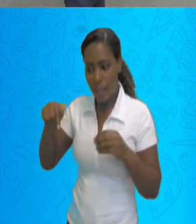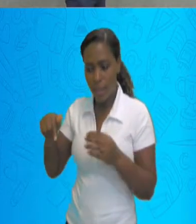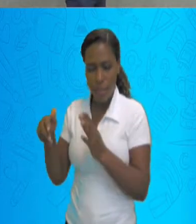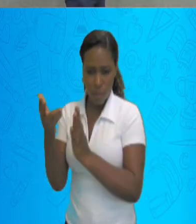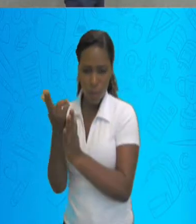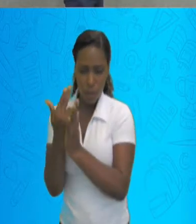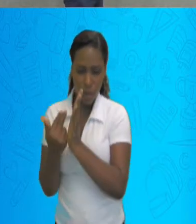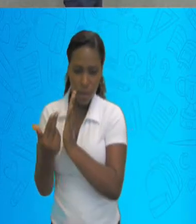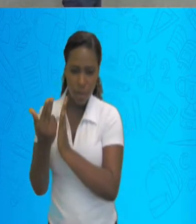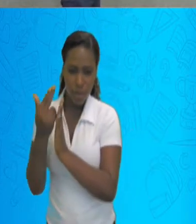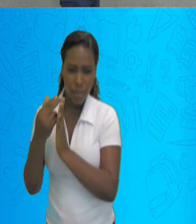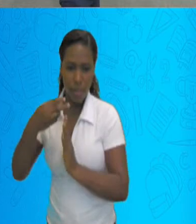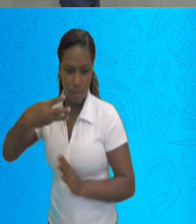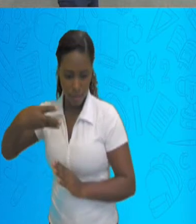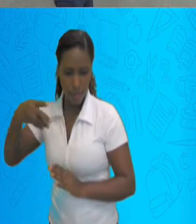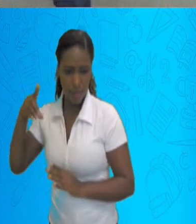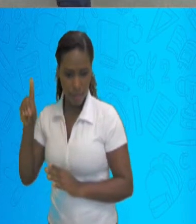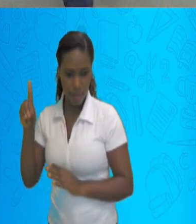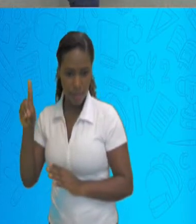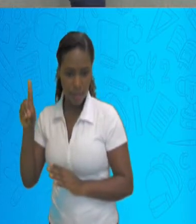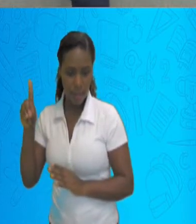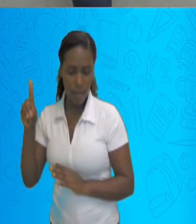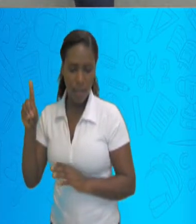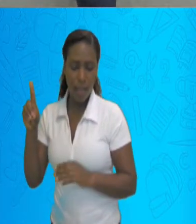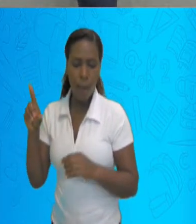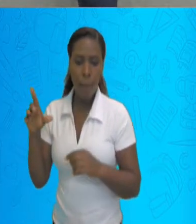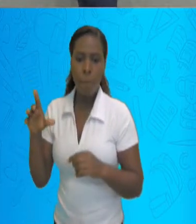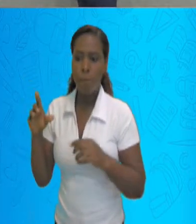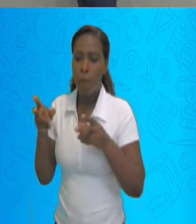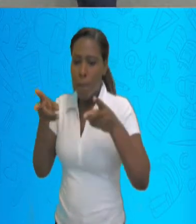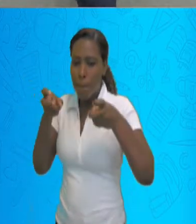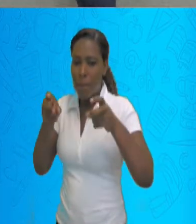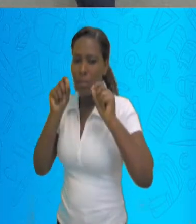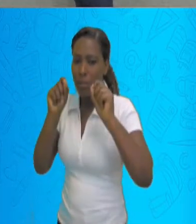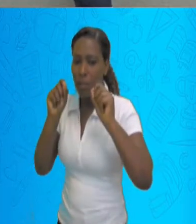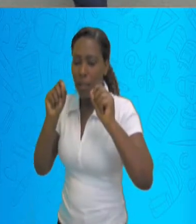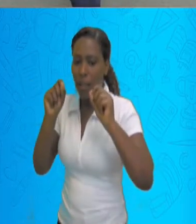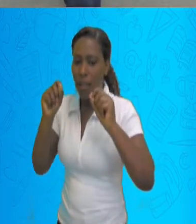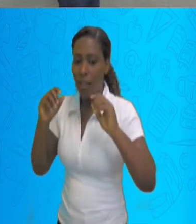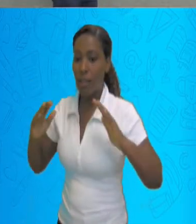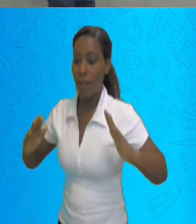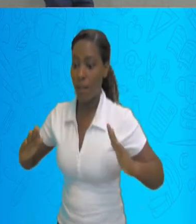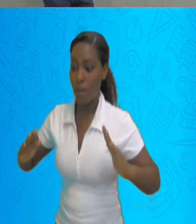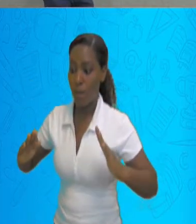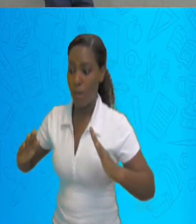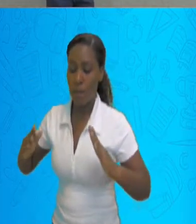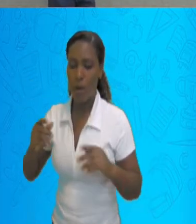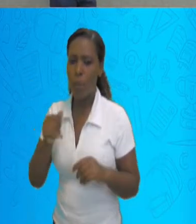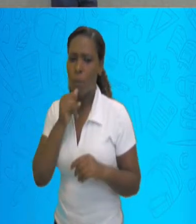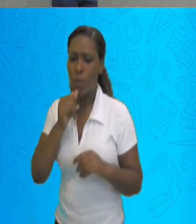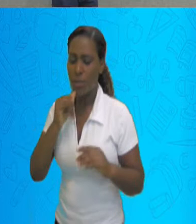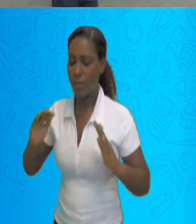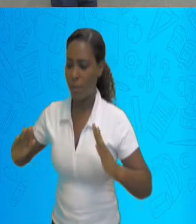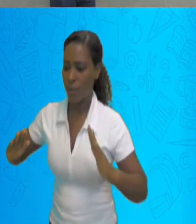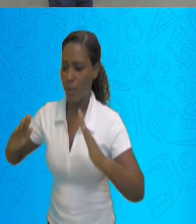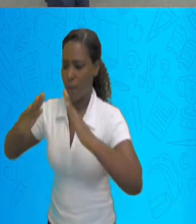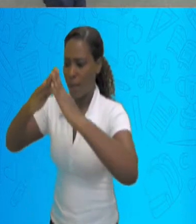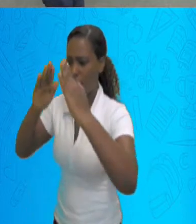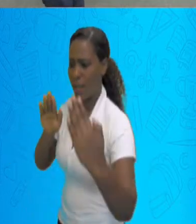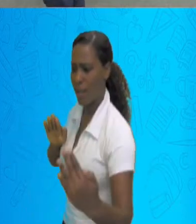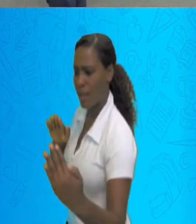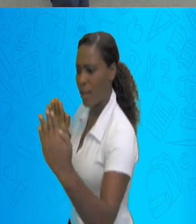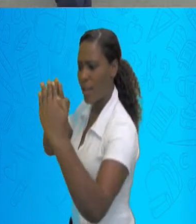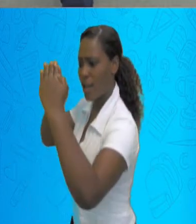no polígono, nos poliedros, a gente vai perceber que nós vamos conseguir fazer outra imagem